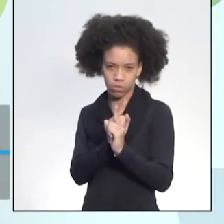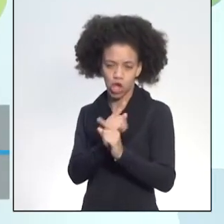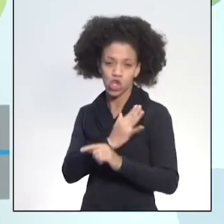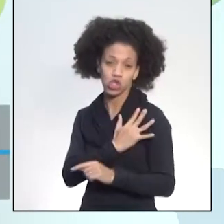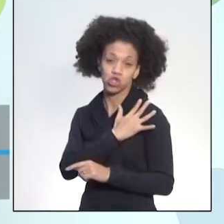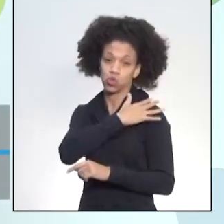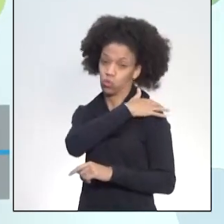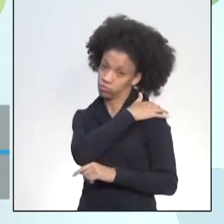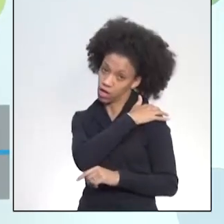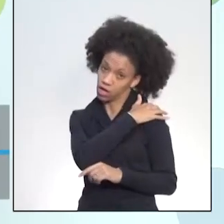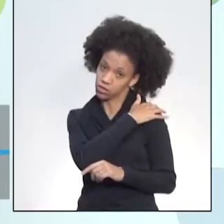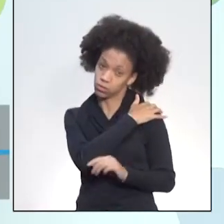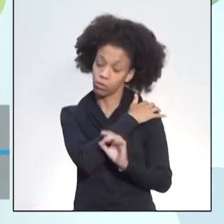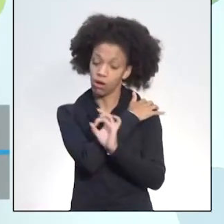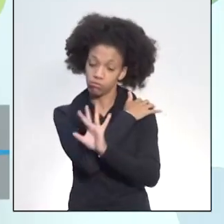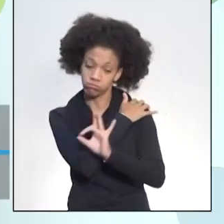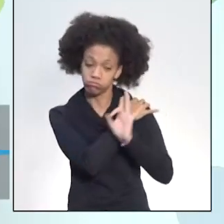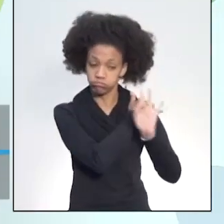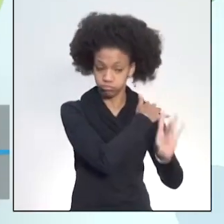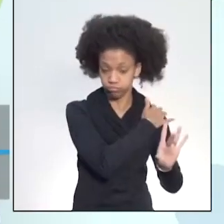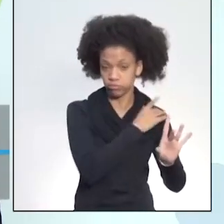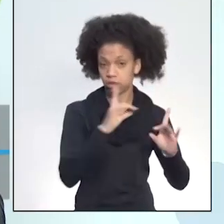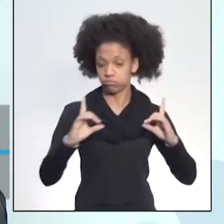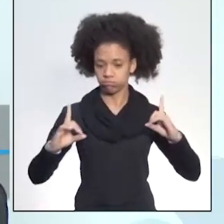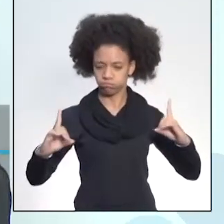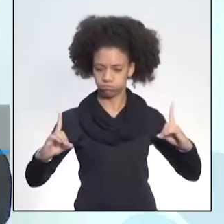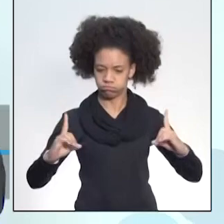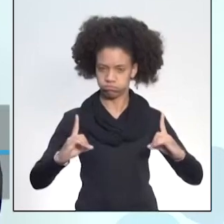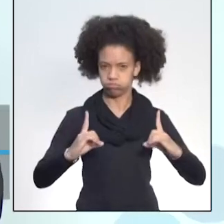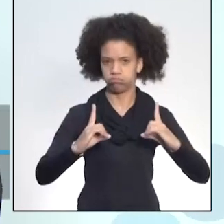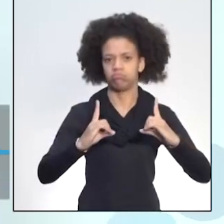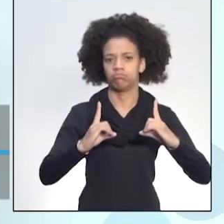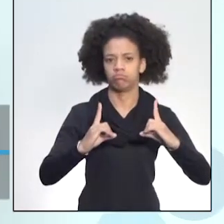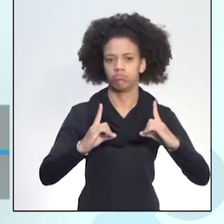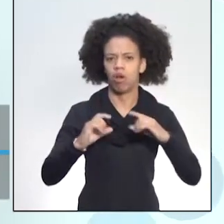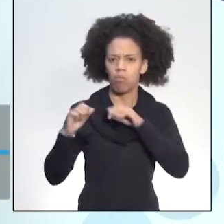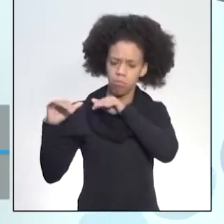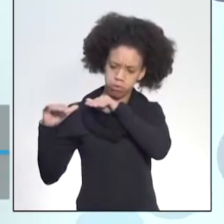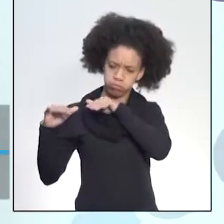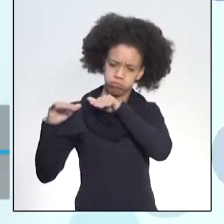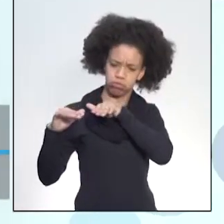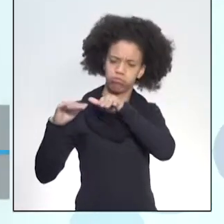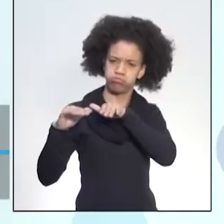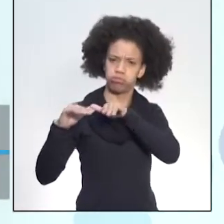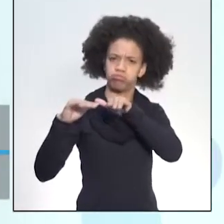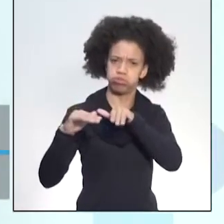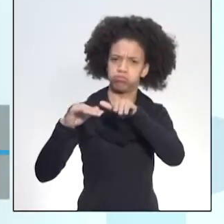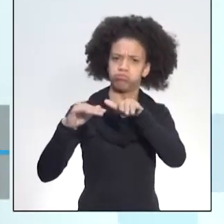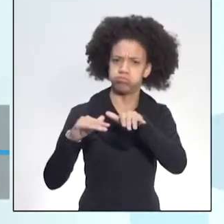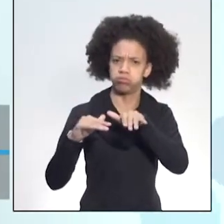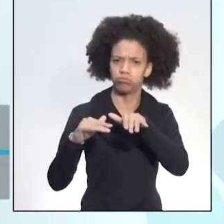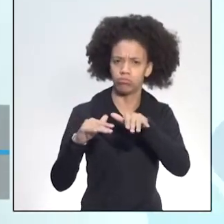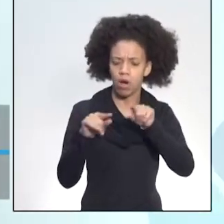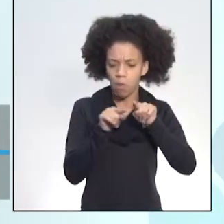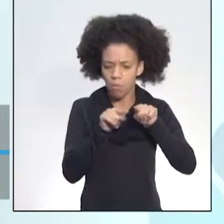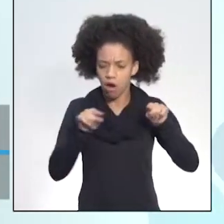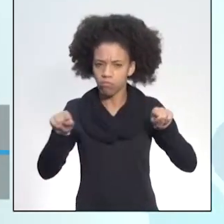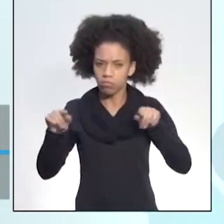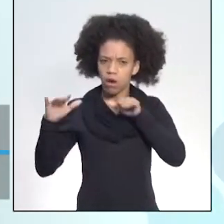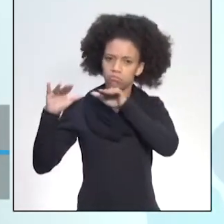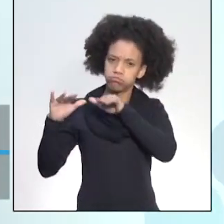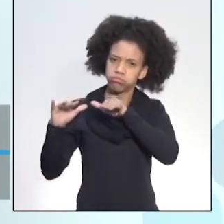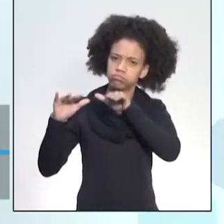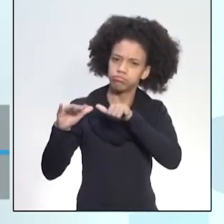soldados e soldados. Então, os soldados, uma infantaria, por exemplo, uma coluna de soldados,